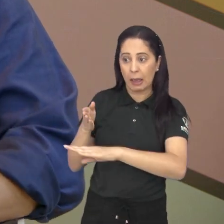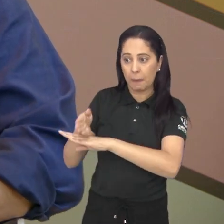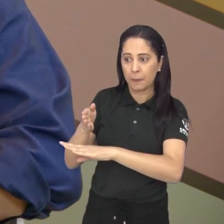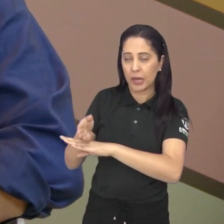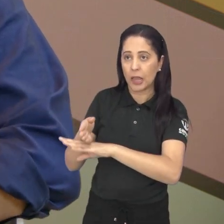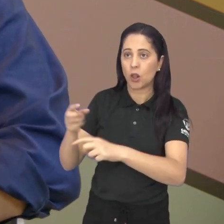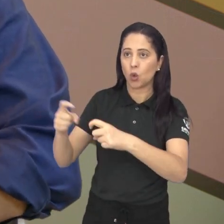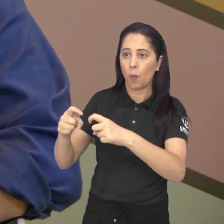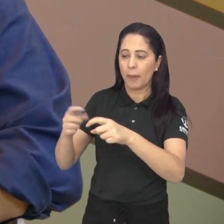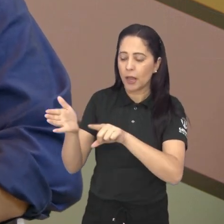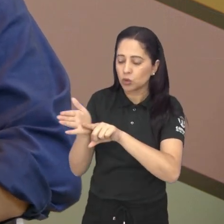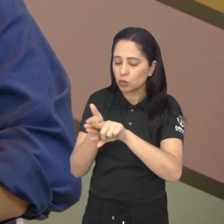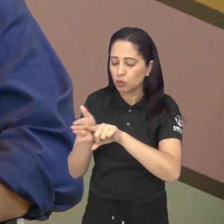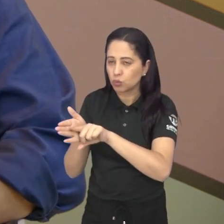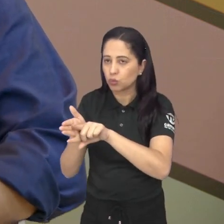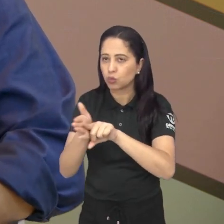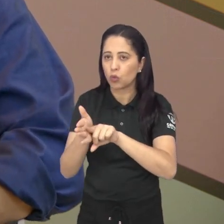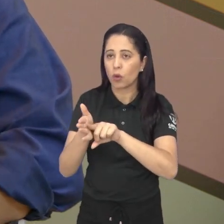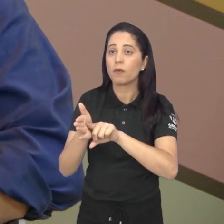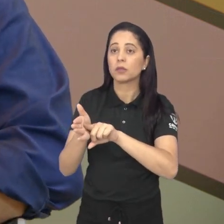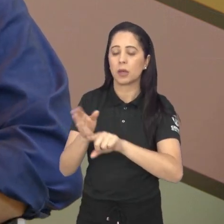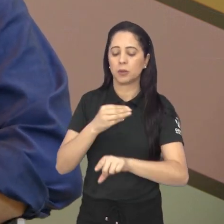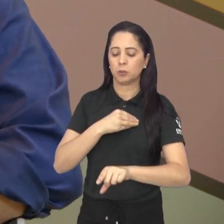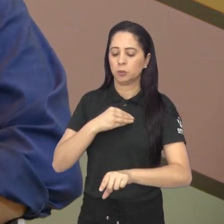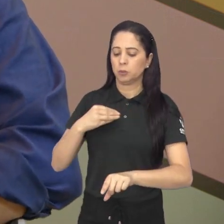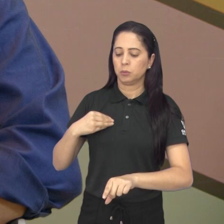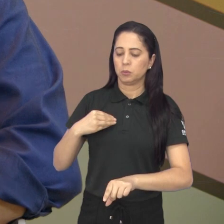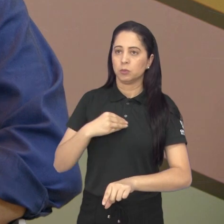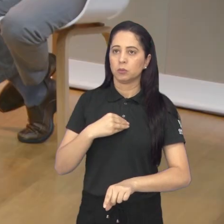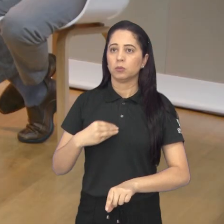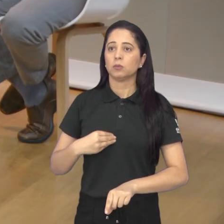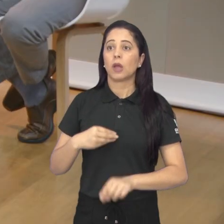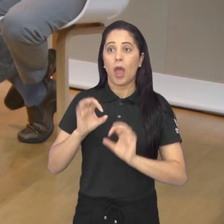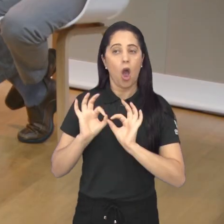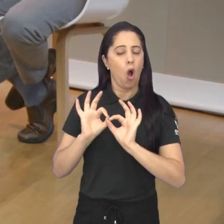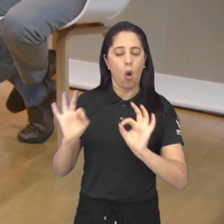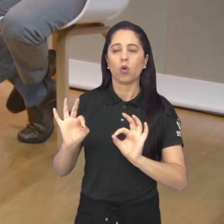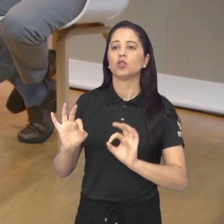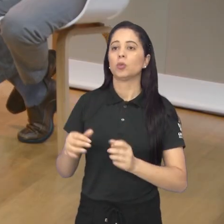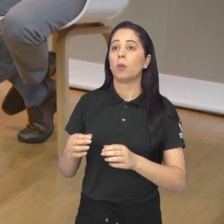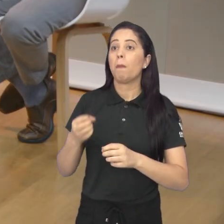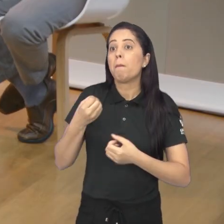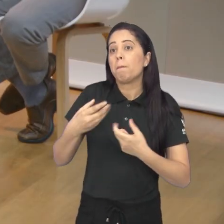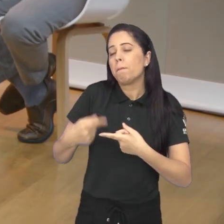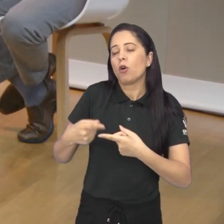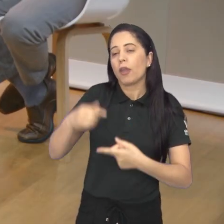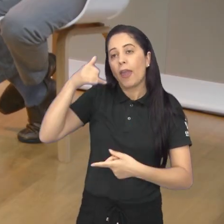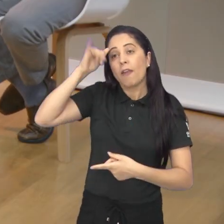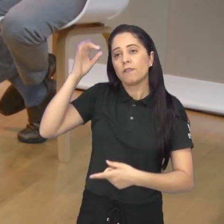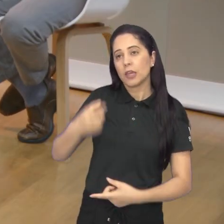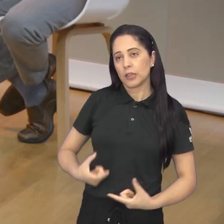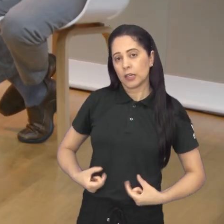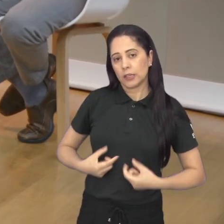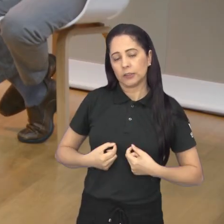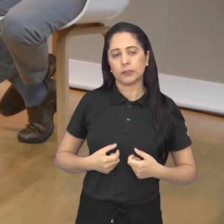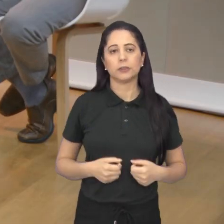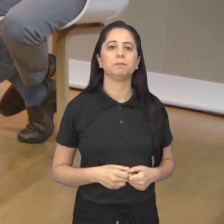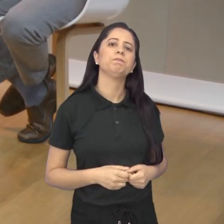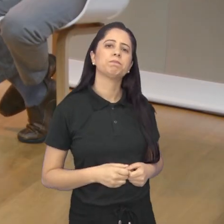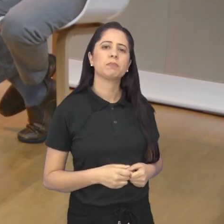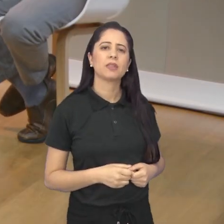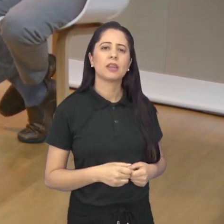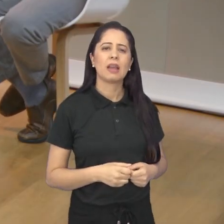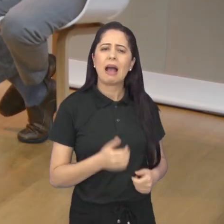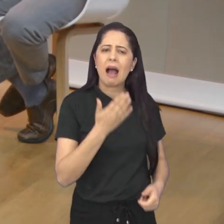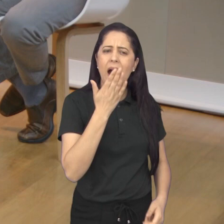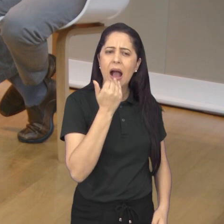é o suficiente para que você consiga prevenir o câncer coloretal. Nós podemos dizer que a alimentação é o principal artifício, o principal